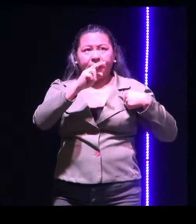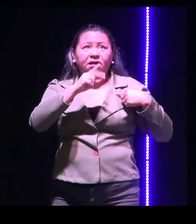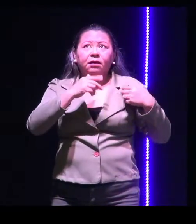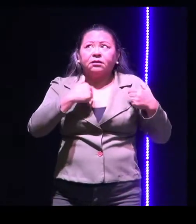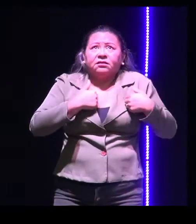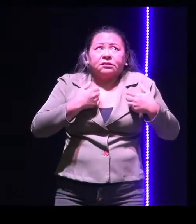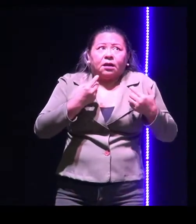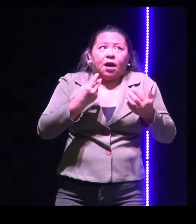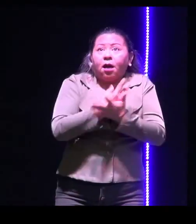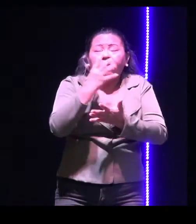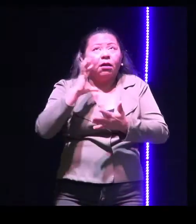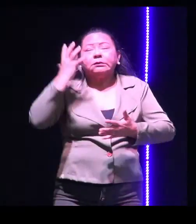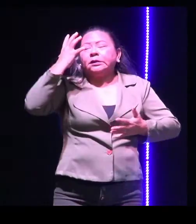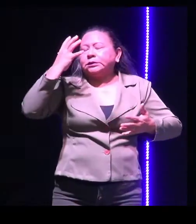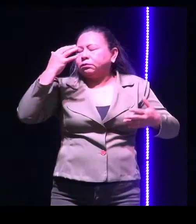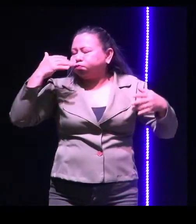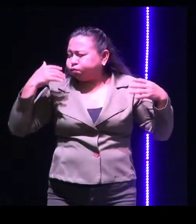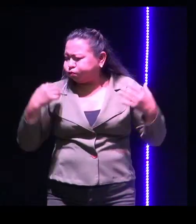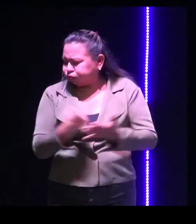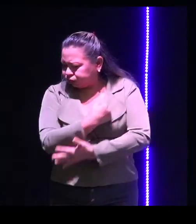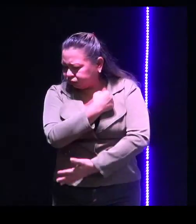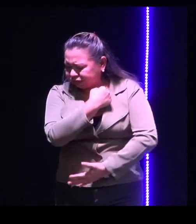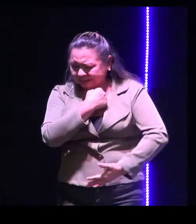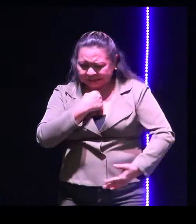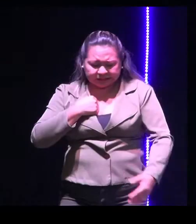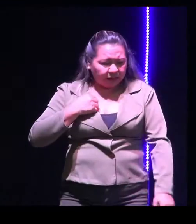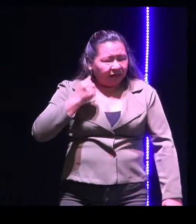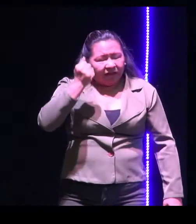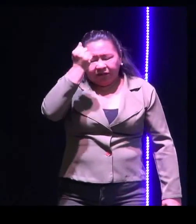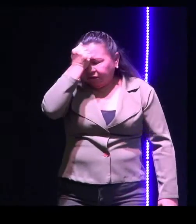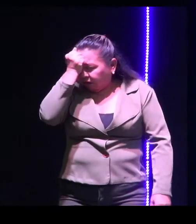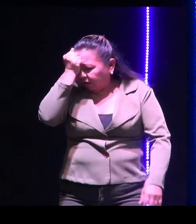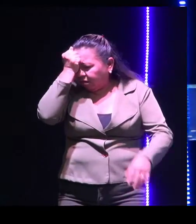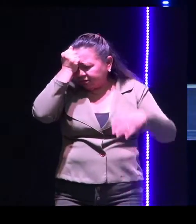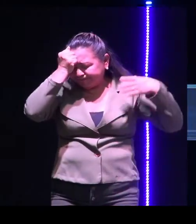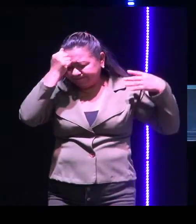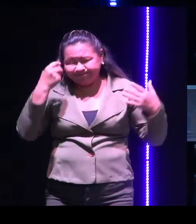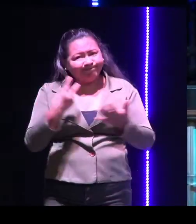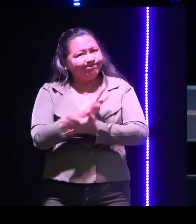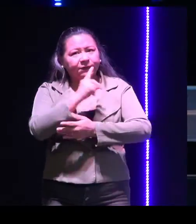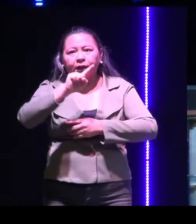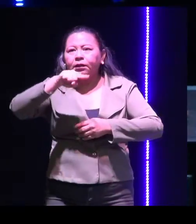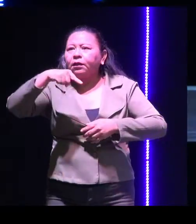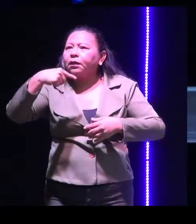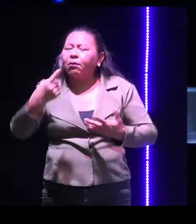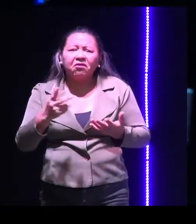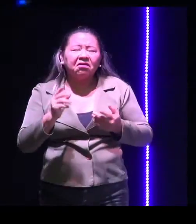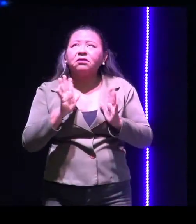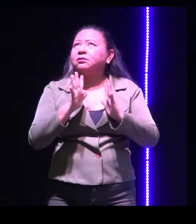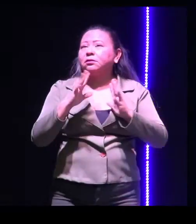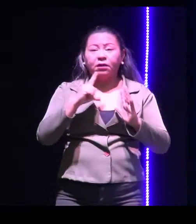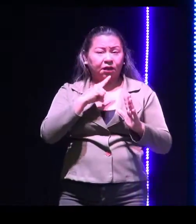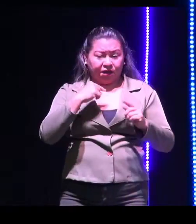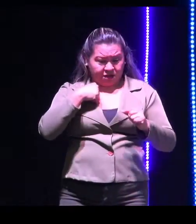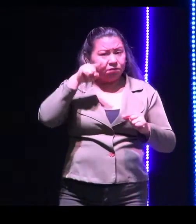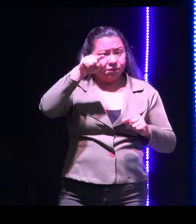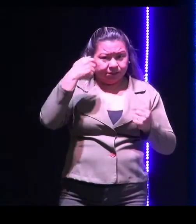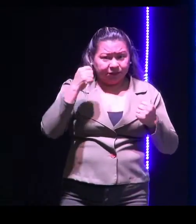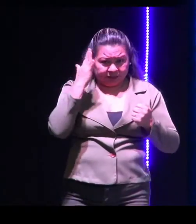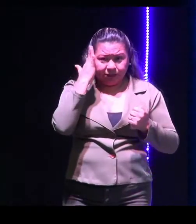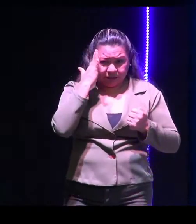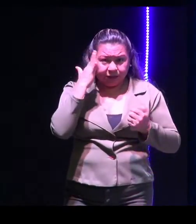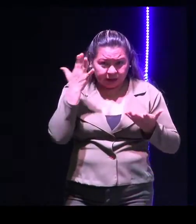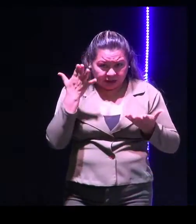acidente na minha e na sua vida, o errar, poxa, errei, falhei. Então, aí tem o que fazer depois do pecado, tem algo que eu e você